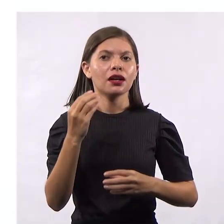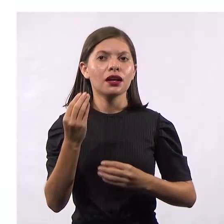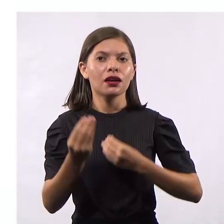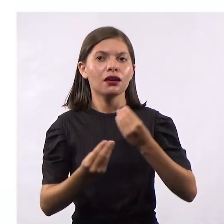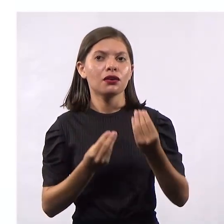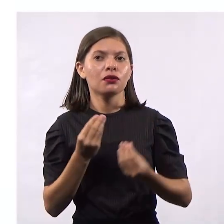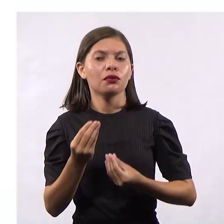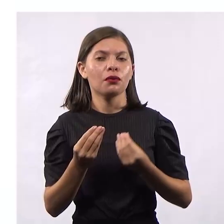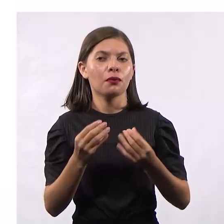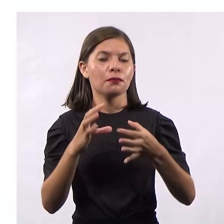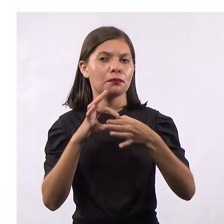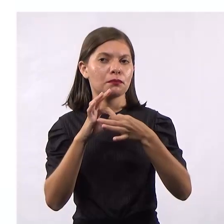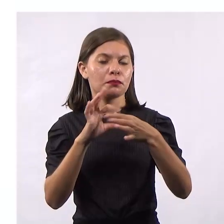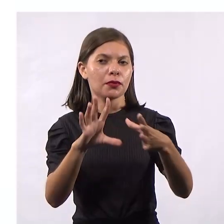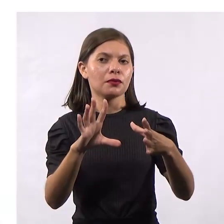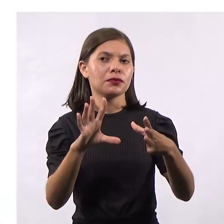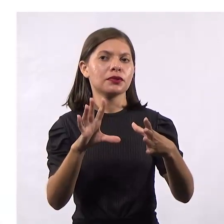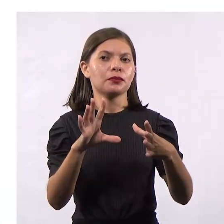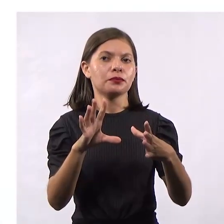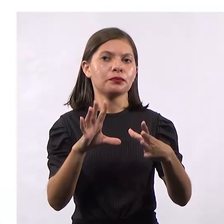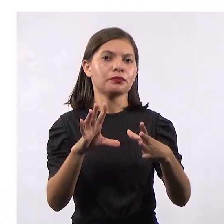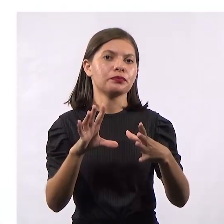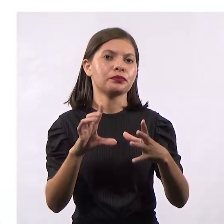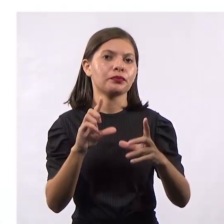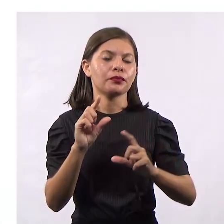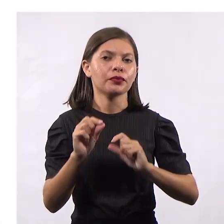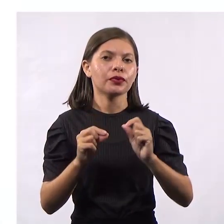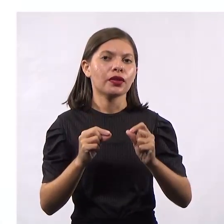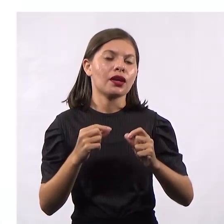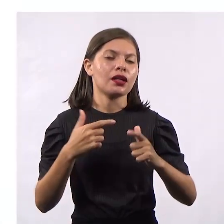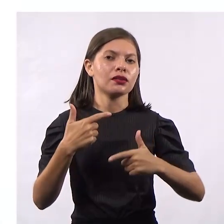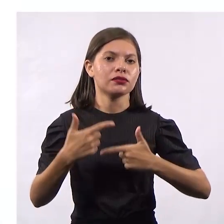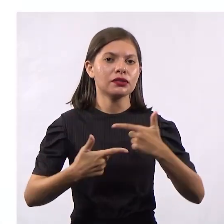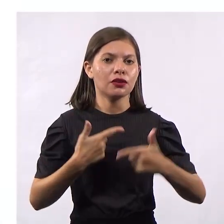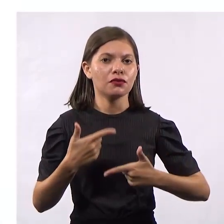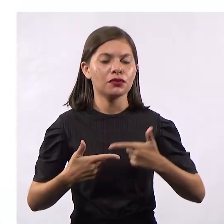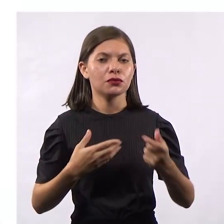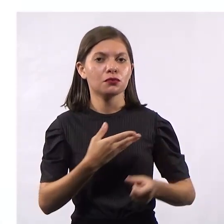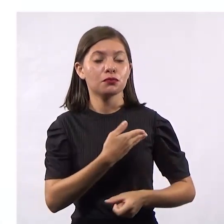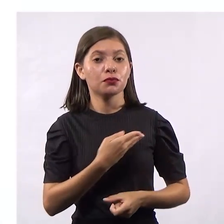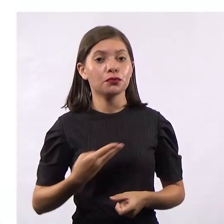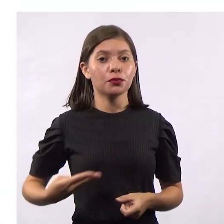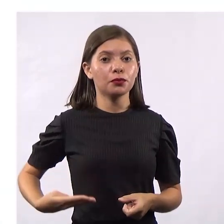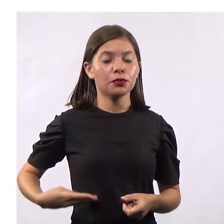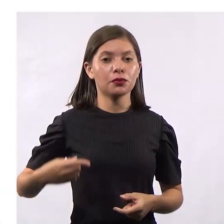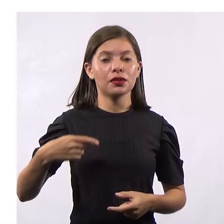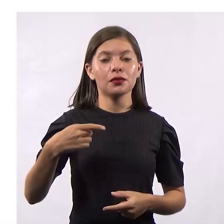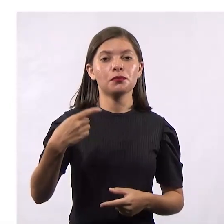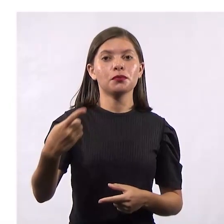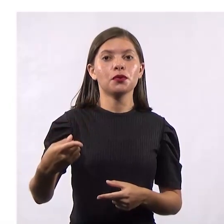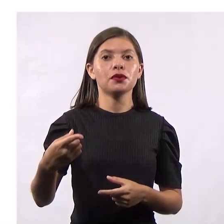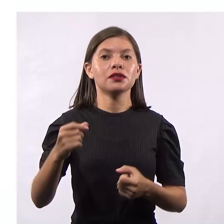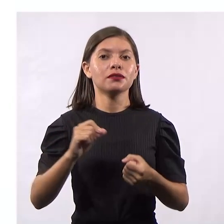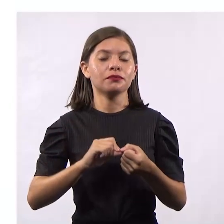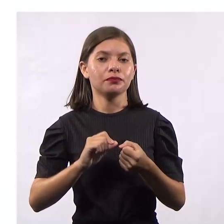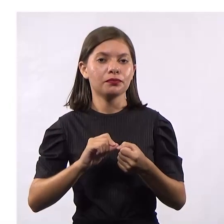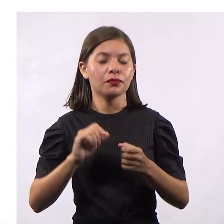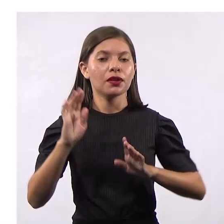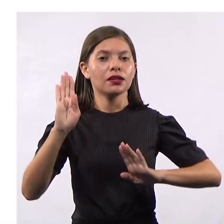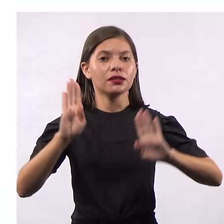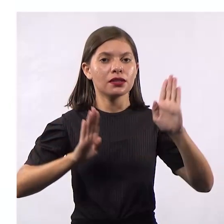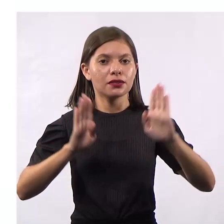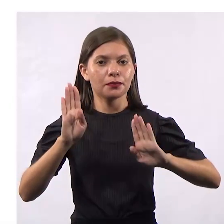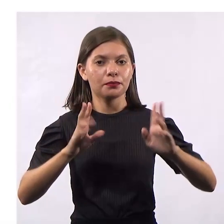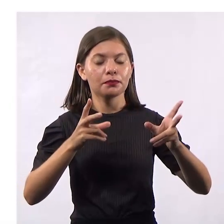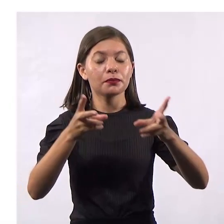indireta? Por meio de concessão ou permissão, né, de serviço público após a realização de